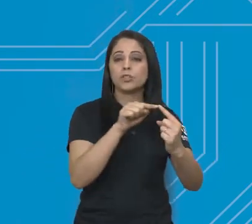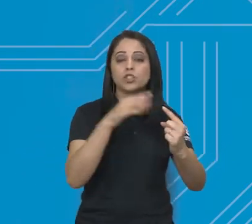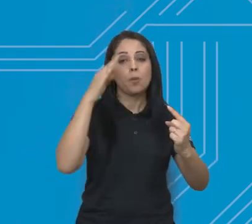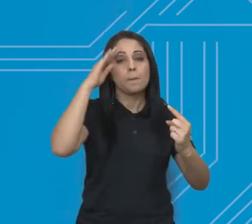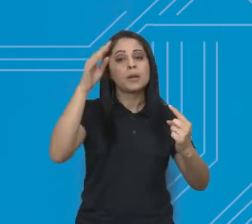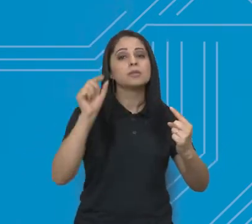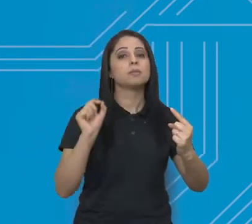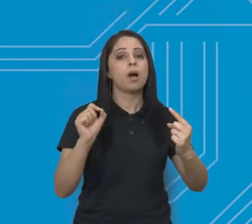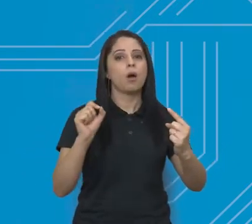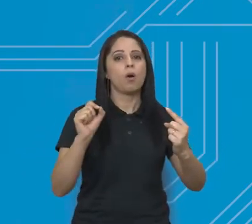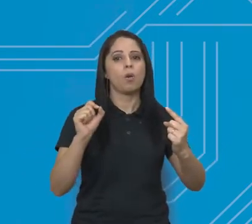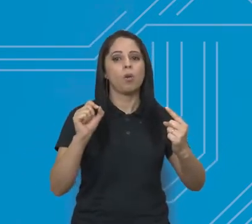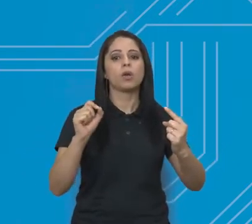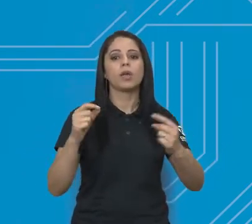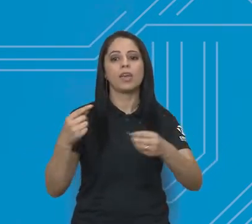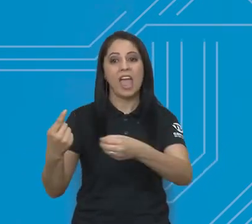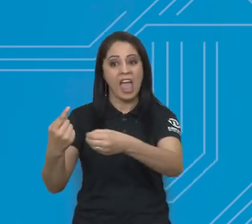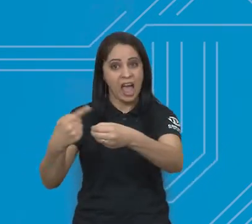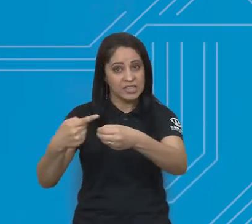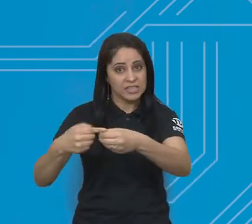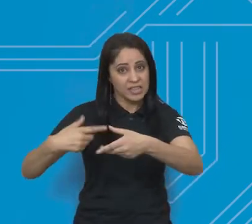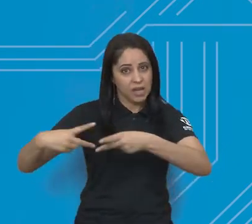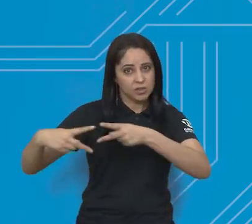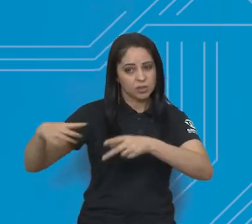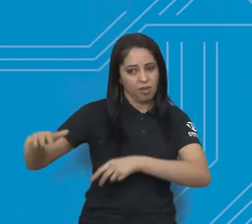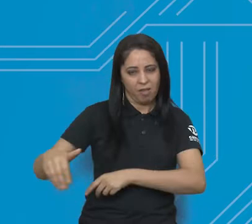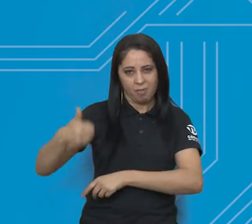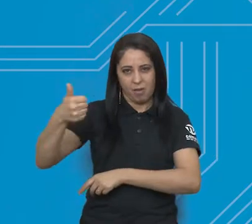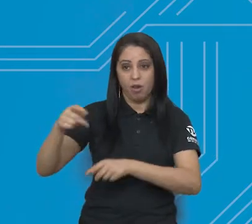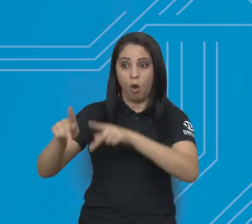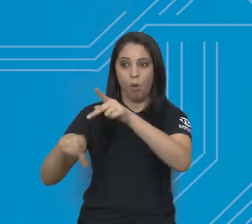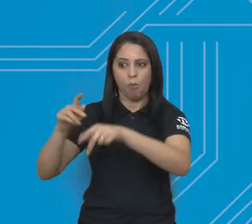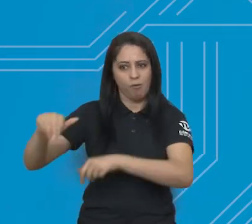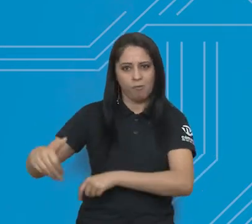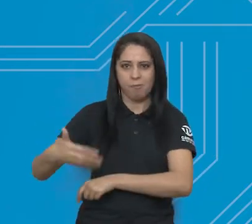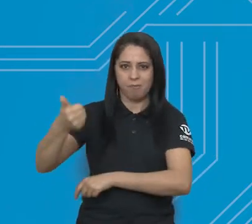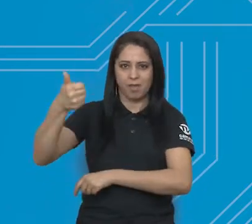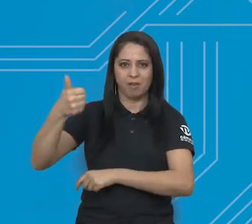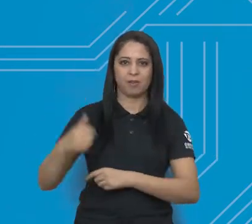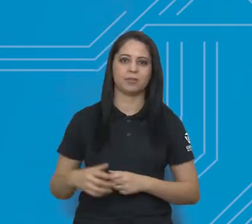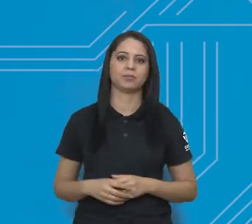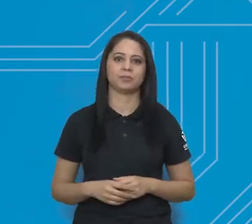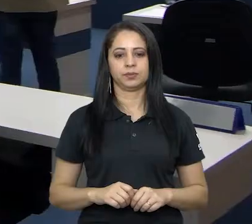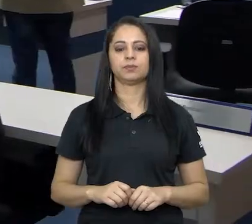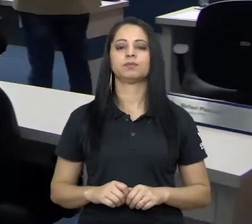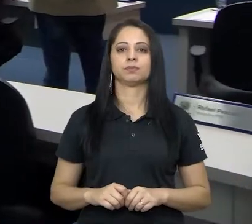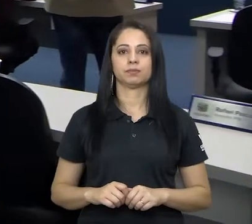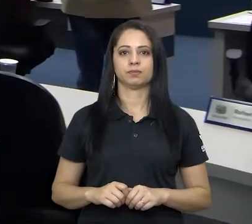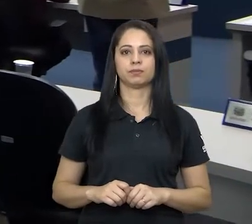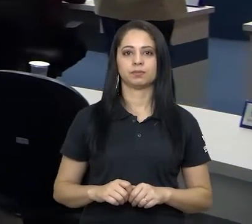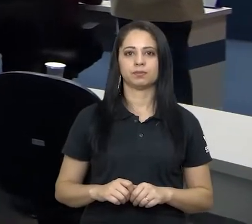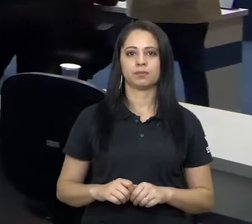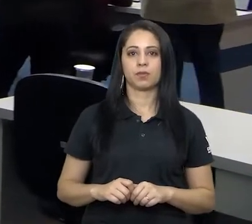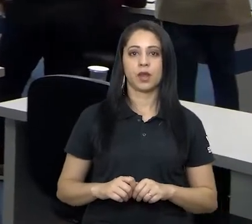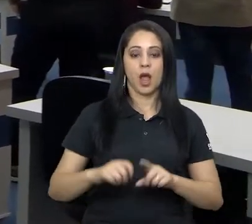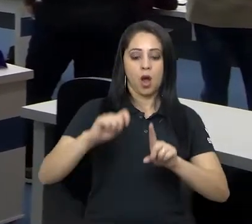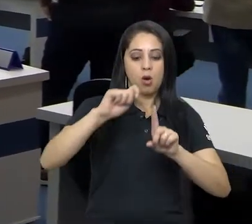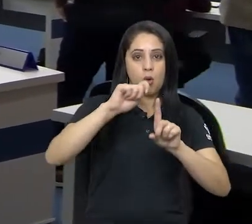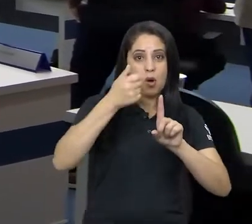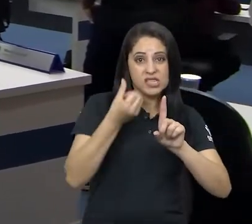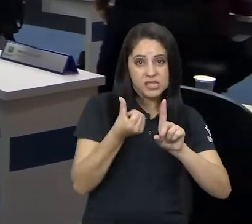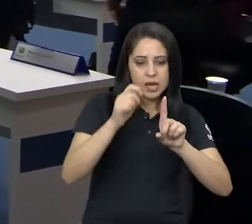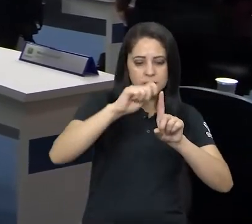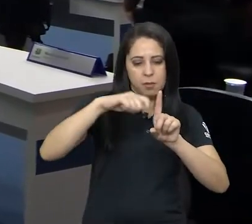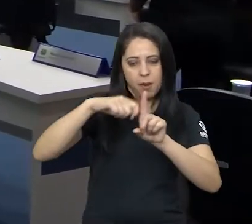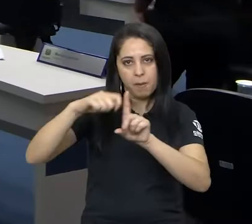que têm como principal objetivo trazer melhorias para a cidade e a população. O primeiro semestre foi de